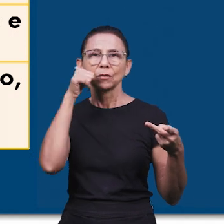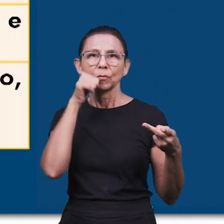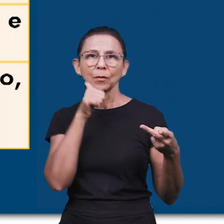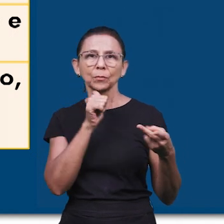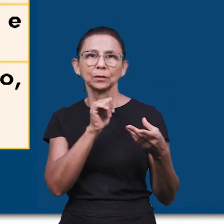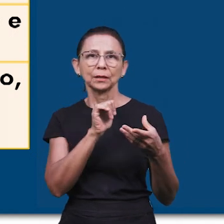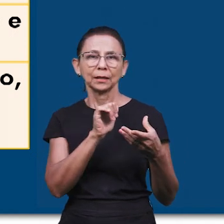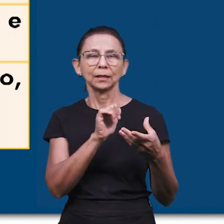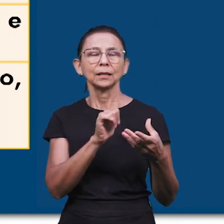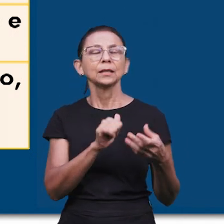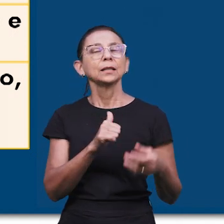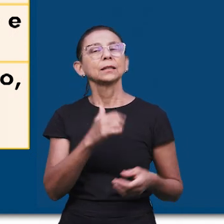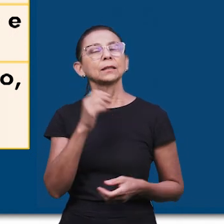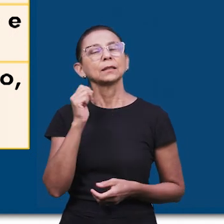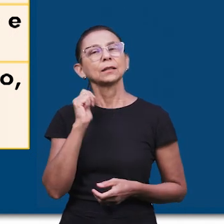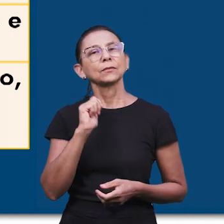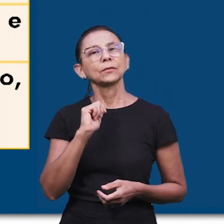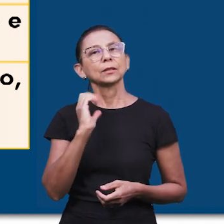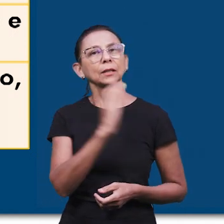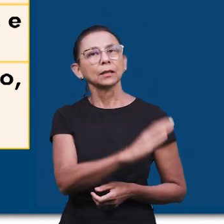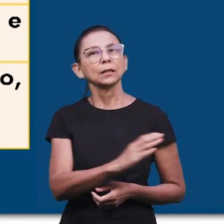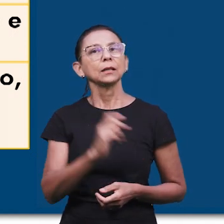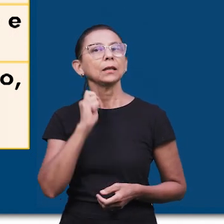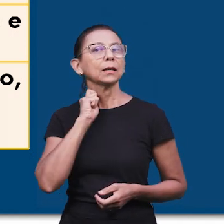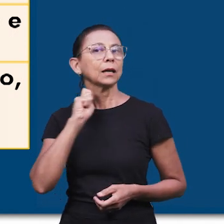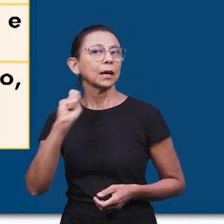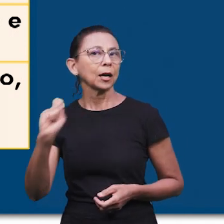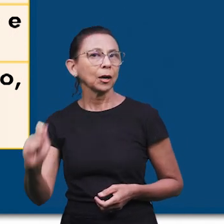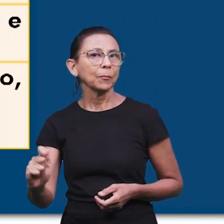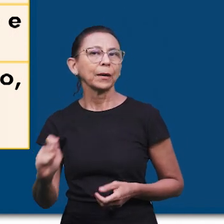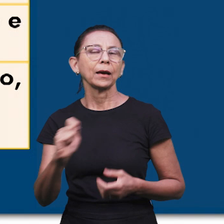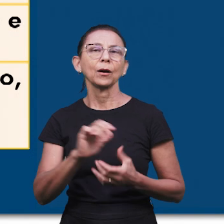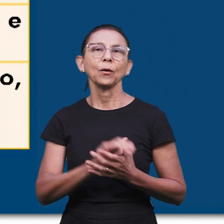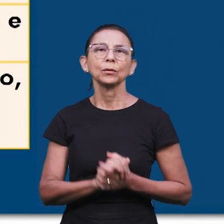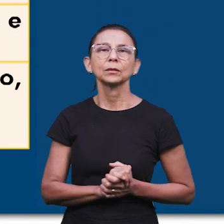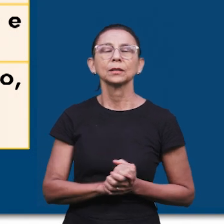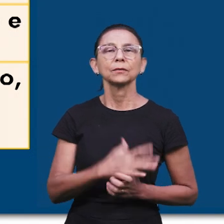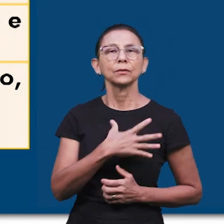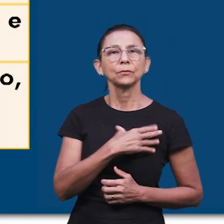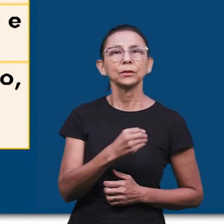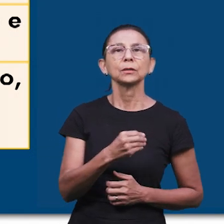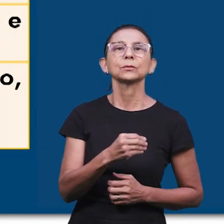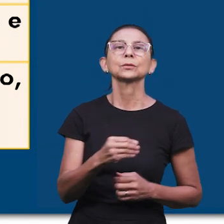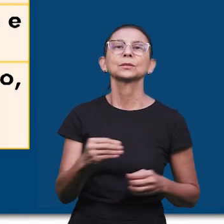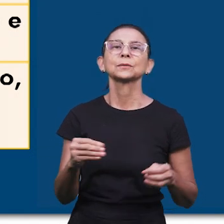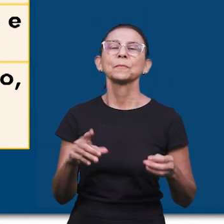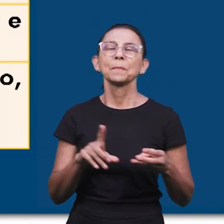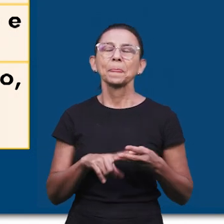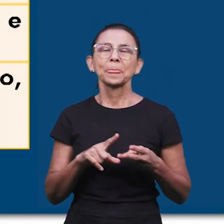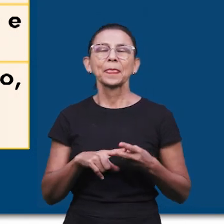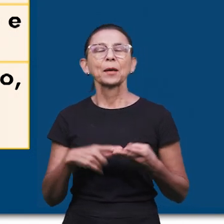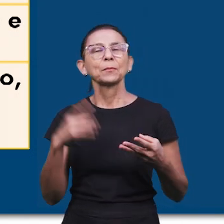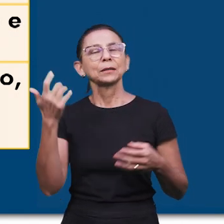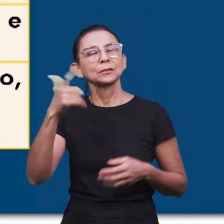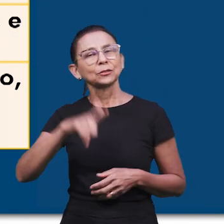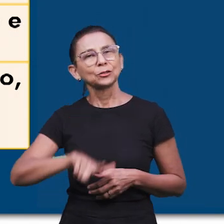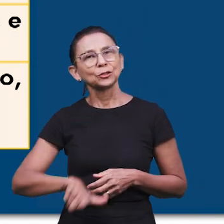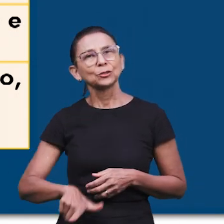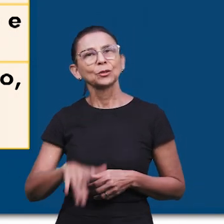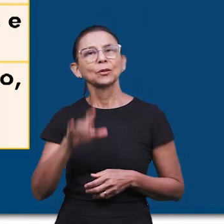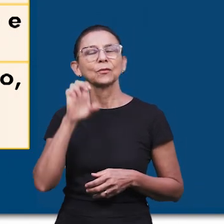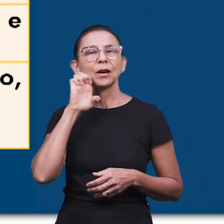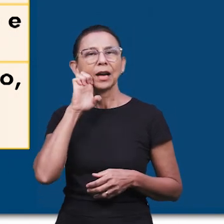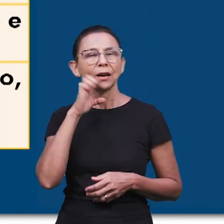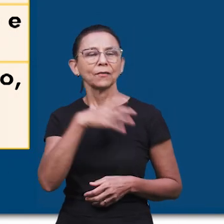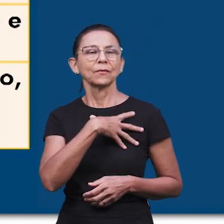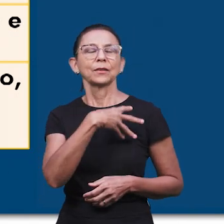e teve Caim, Abel, e teve mais a seu irmão Abel, e Sete, e tornou Adão a conhecer a sua